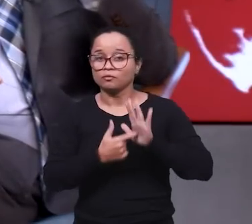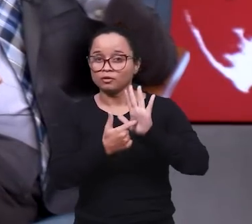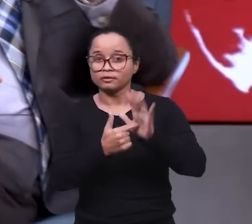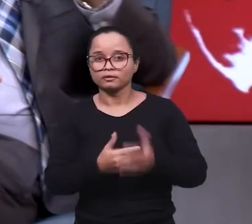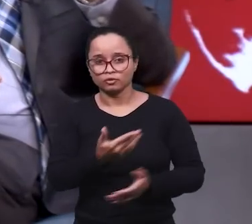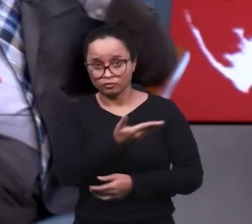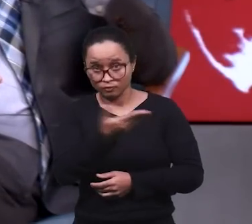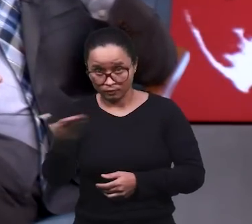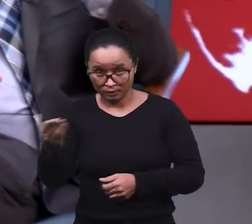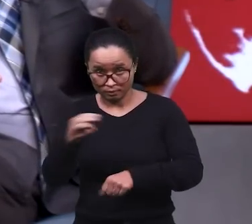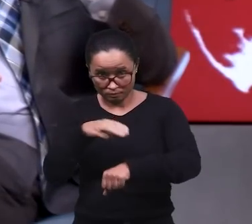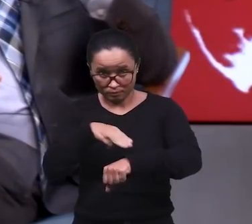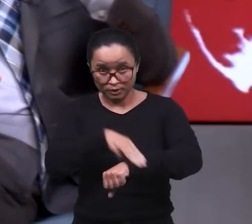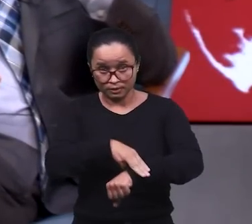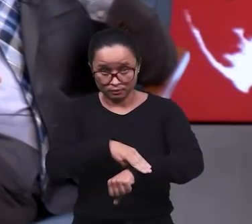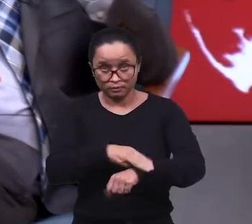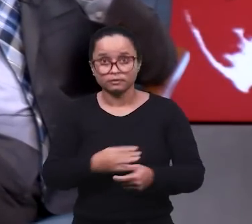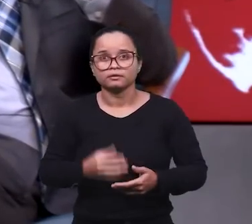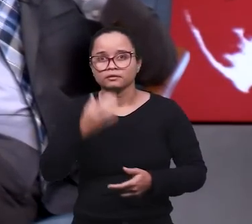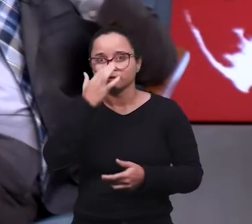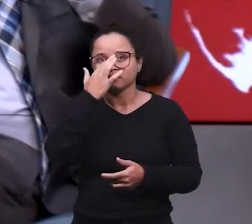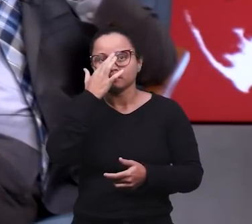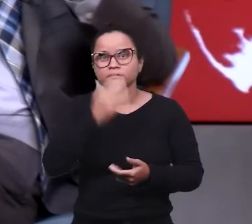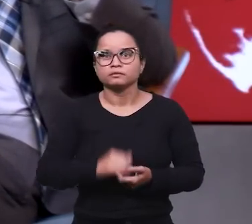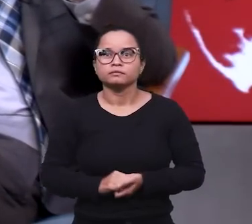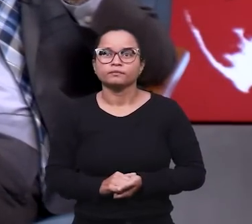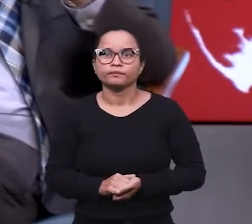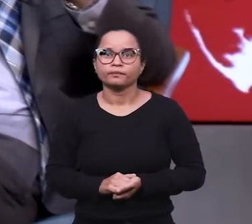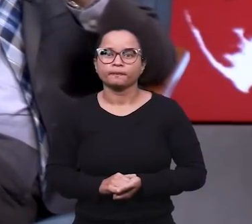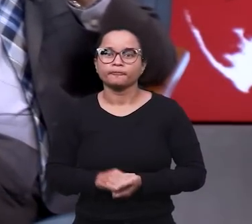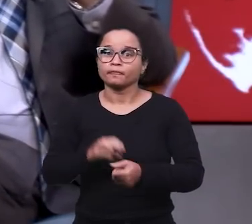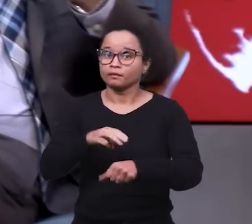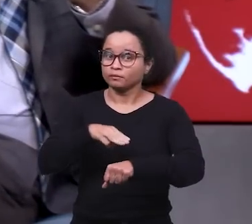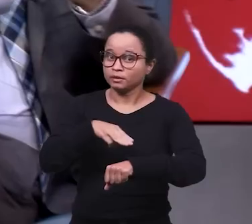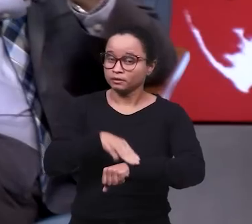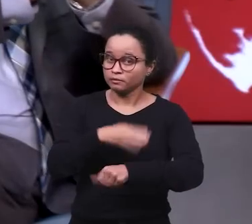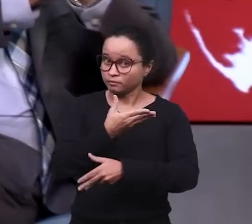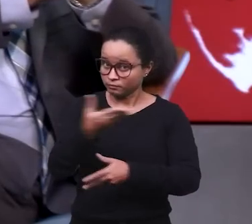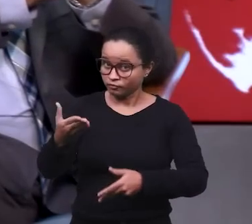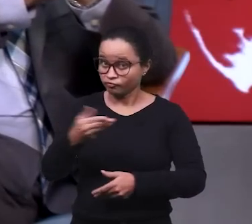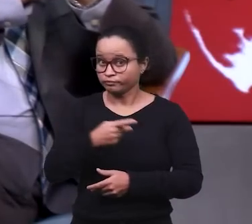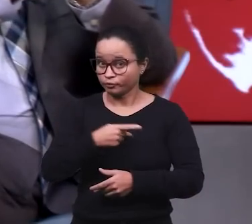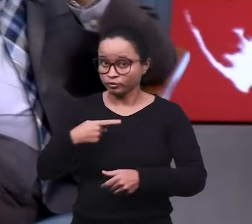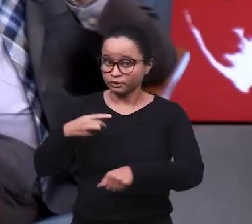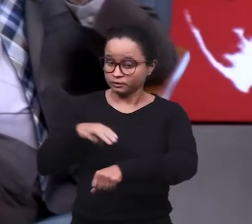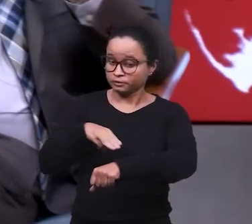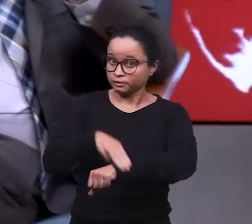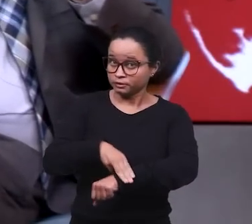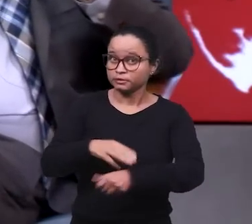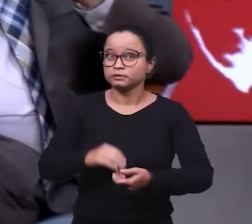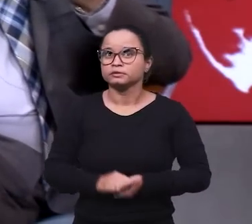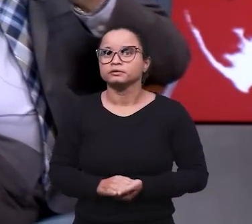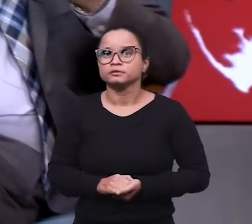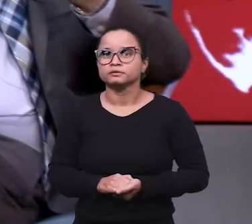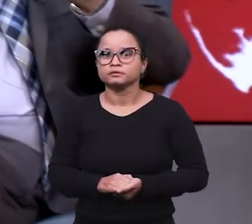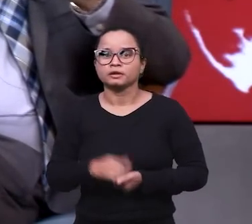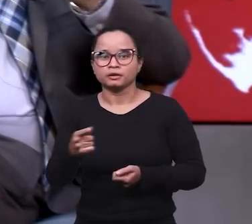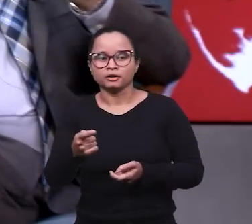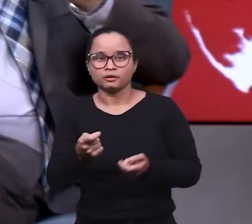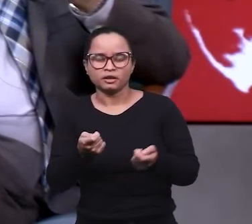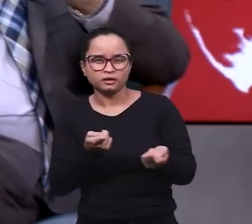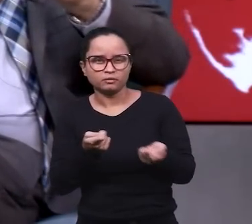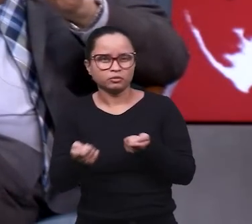nos fez ministros. Então, ministros aí é ministério. O que é ministério? Aquele